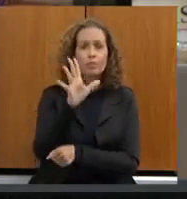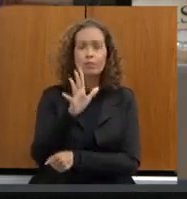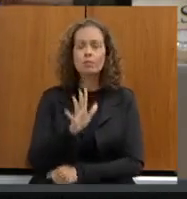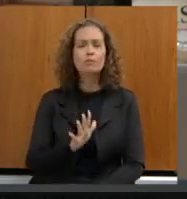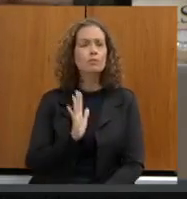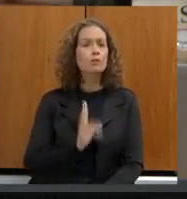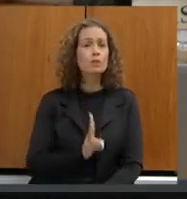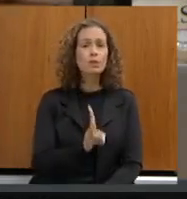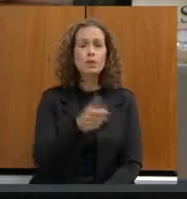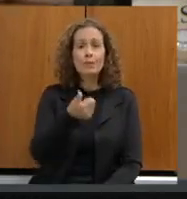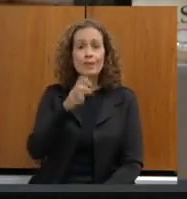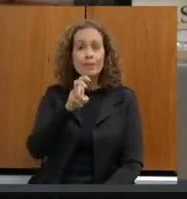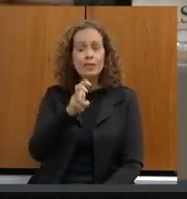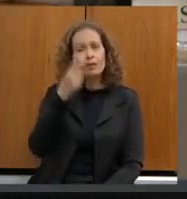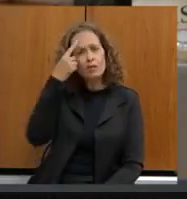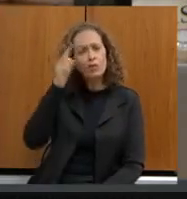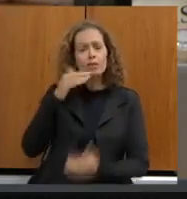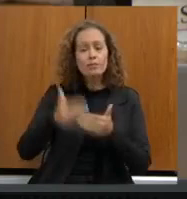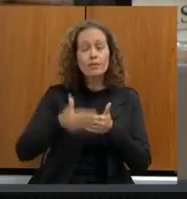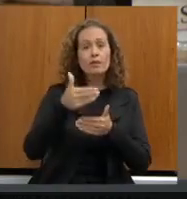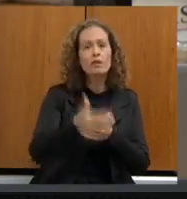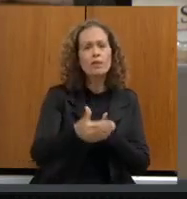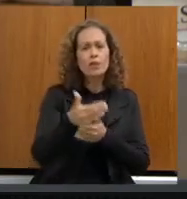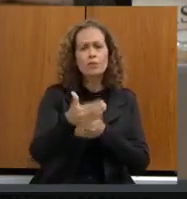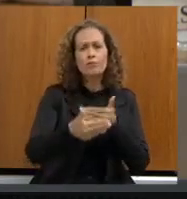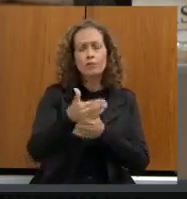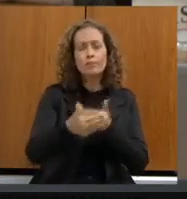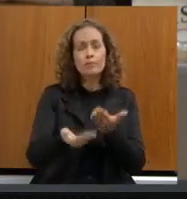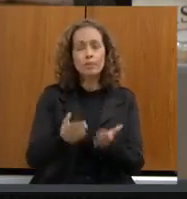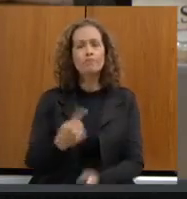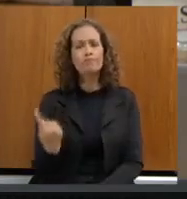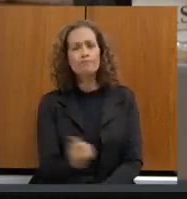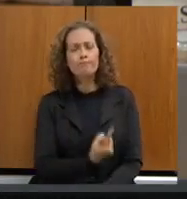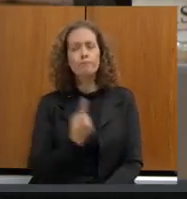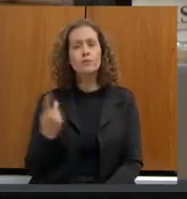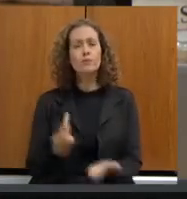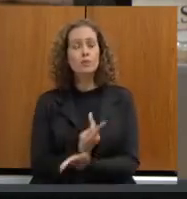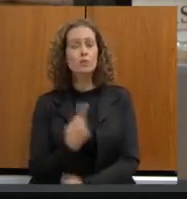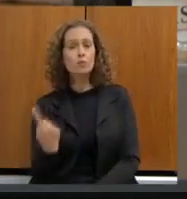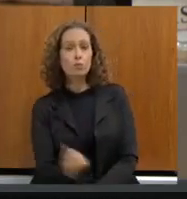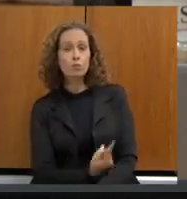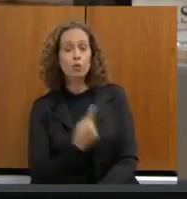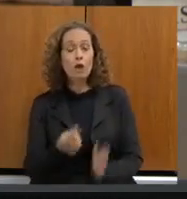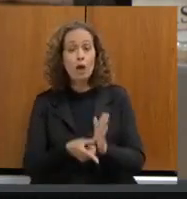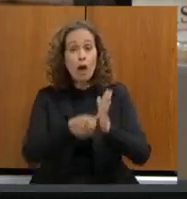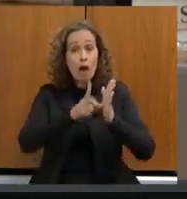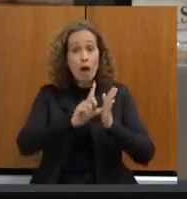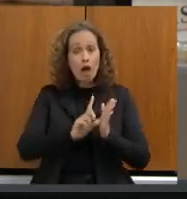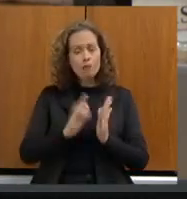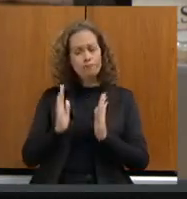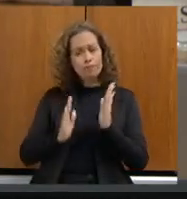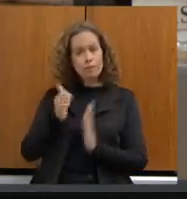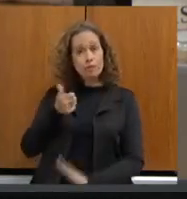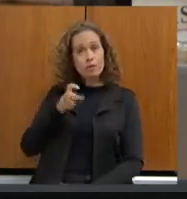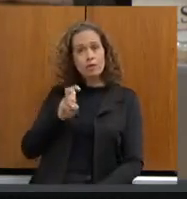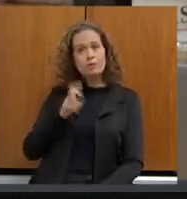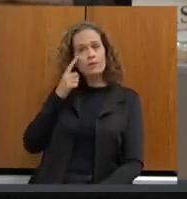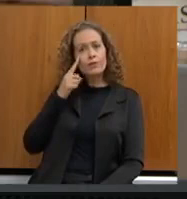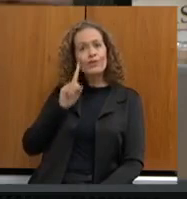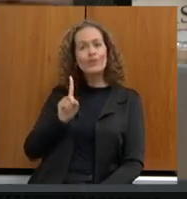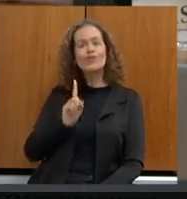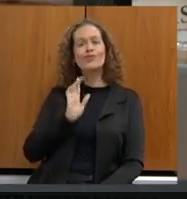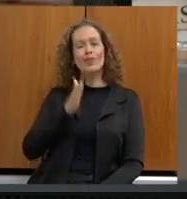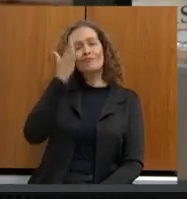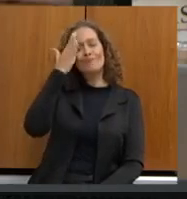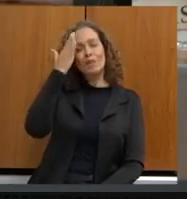dias à frente do estado no que vinha acontecendo conosco se via a fim de antecipar 15 dias o que aconteceu no estado por causa disso